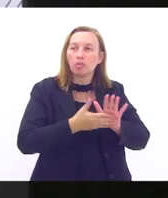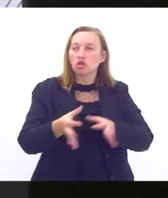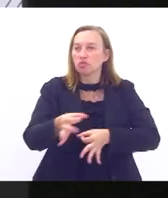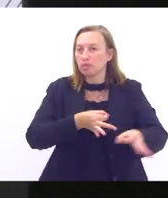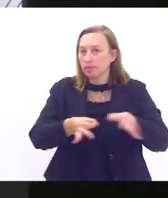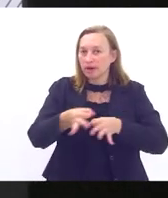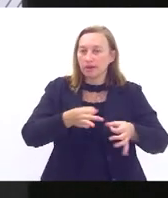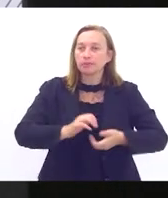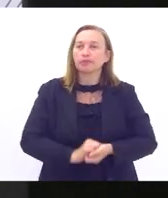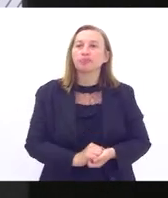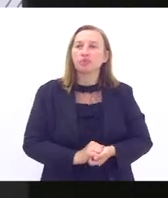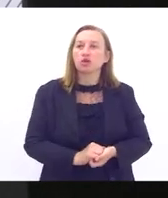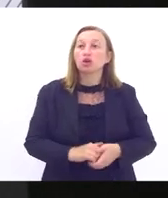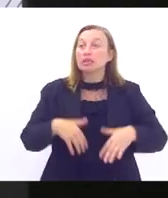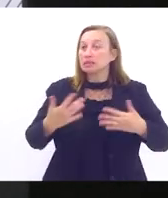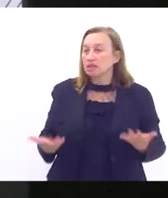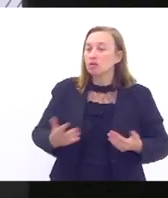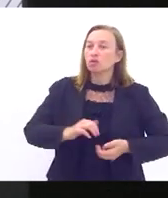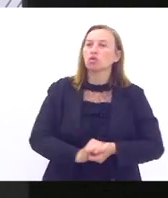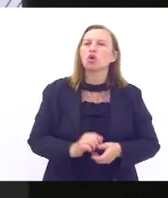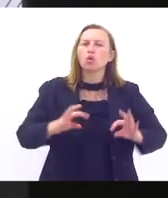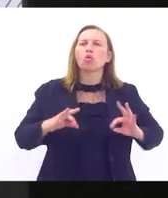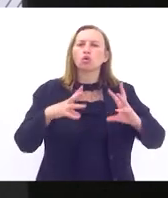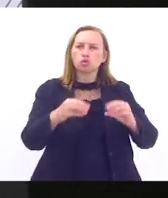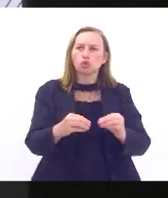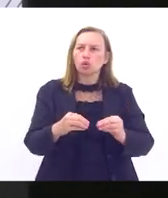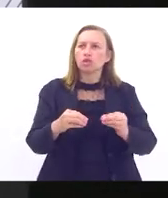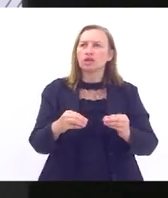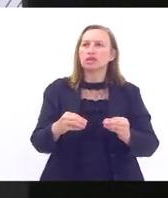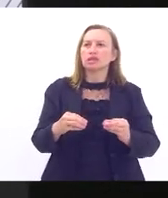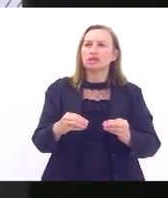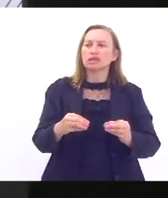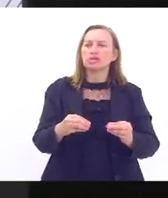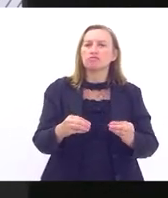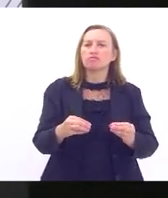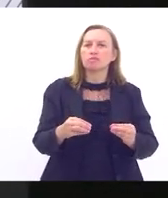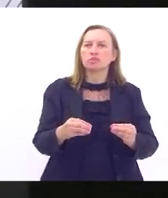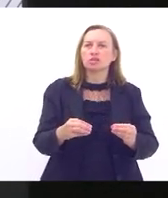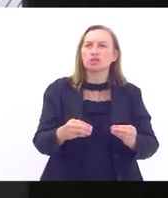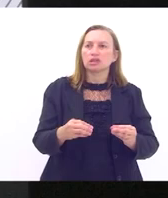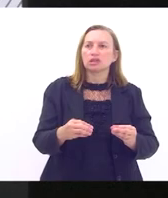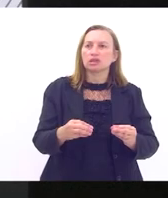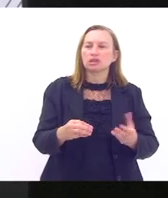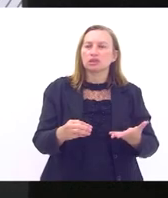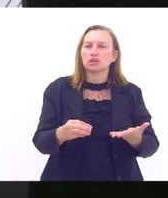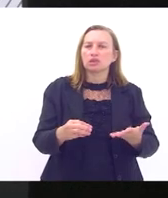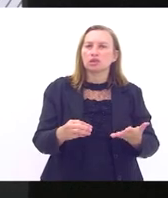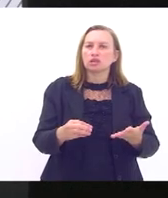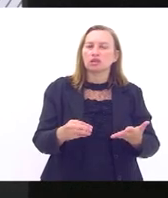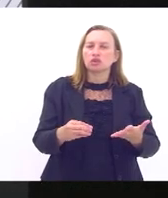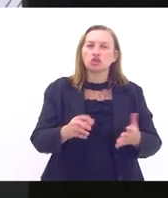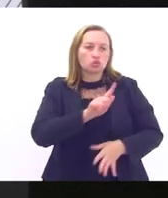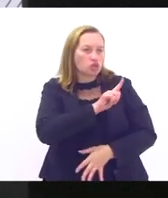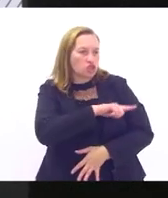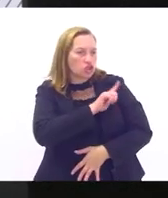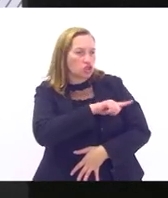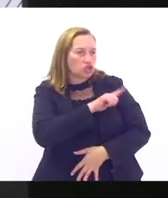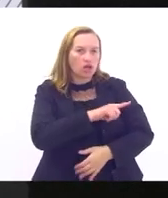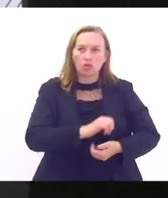planejado. É, no entanto, com todas essas tentativas de uma gestão